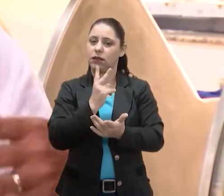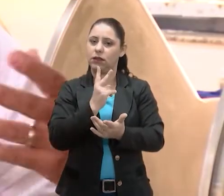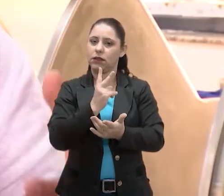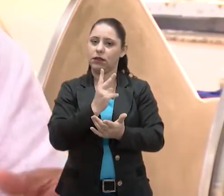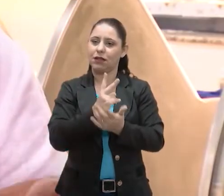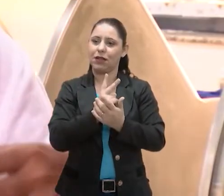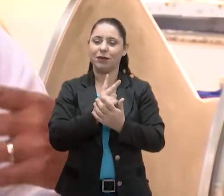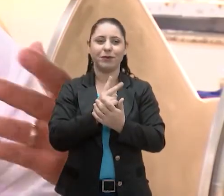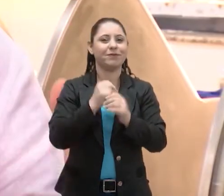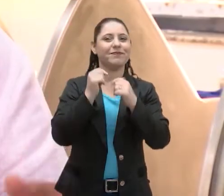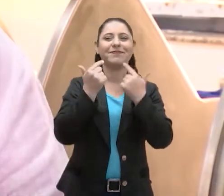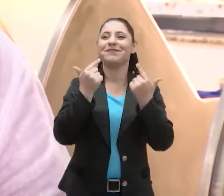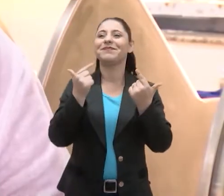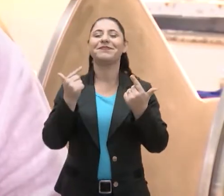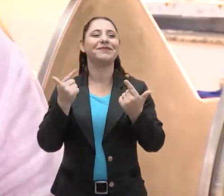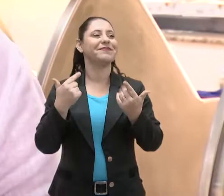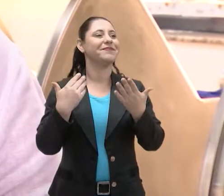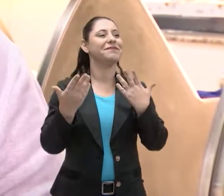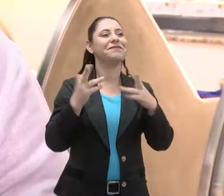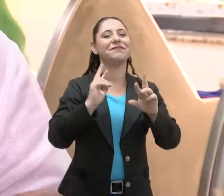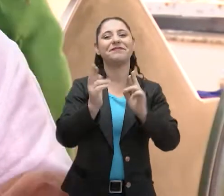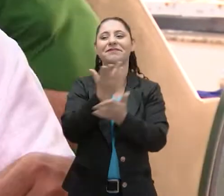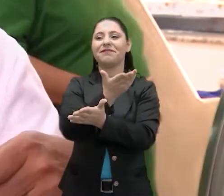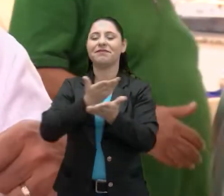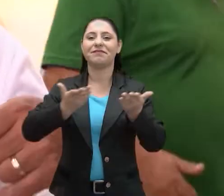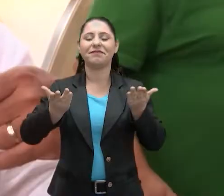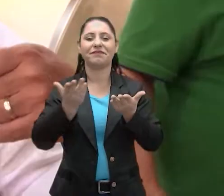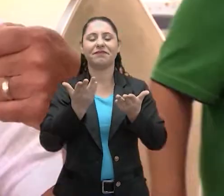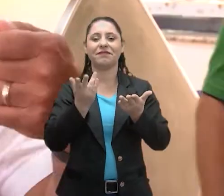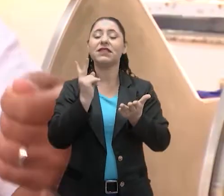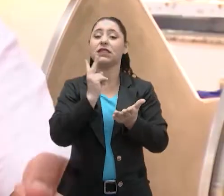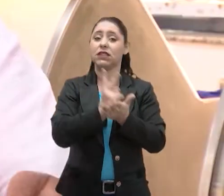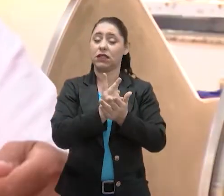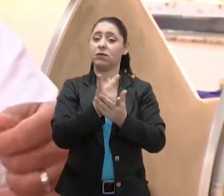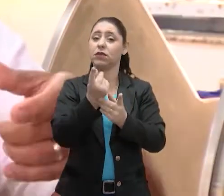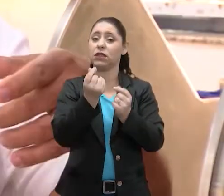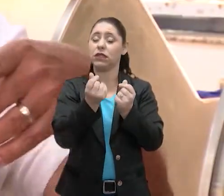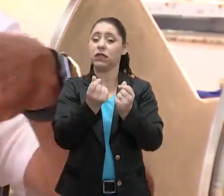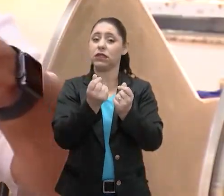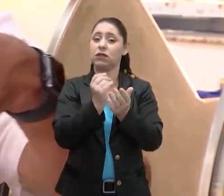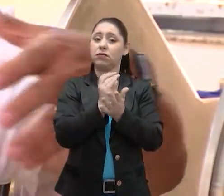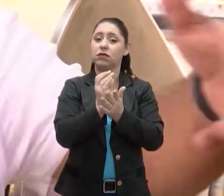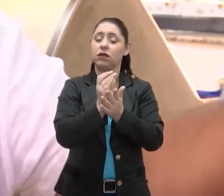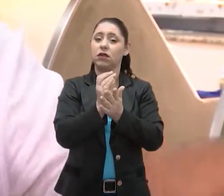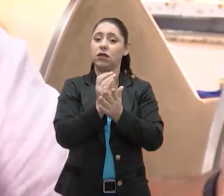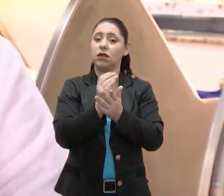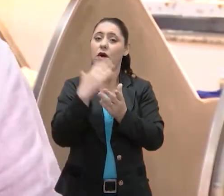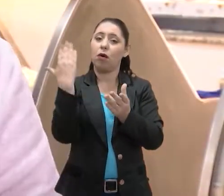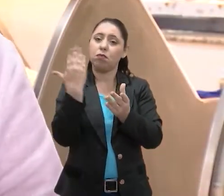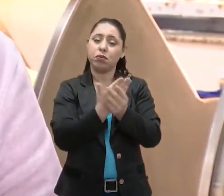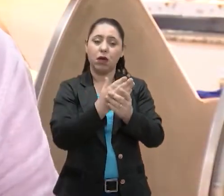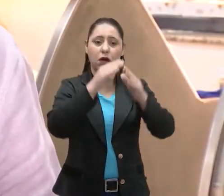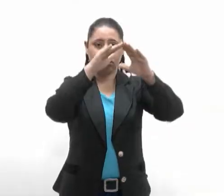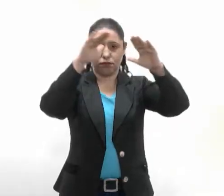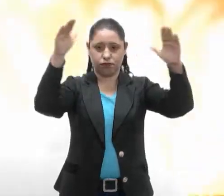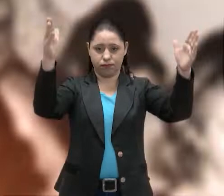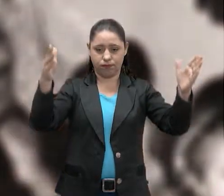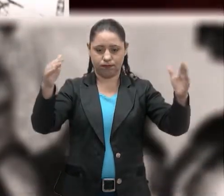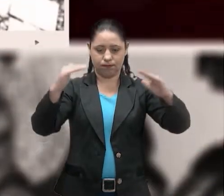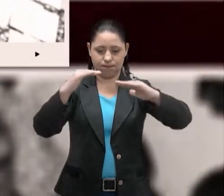muito solícito, muito dado, né? Então, ele sempre franqueou, por exemplo, o salgado em cima do